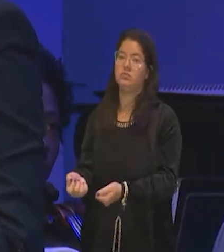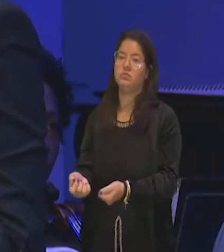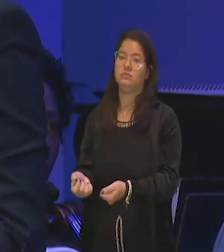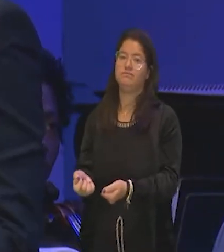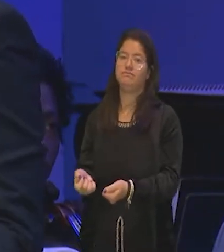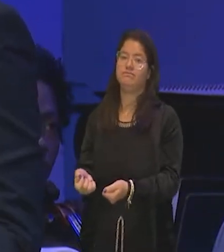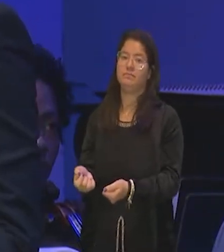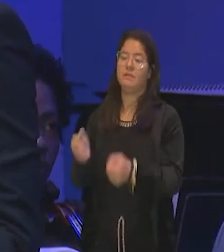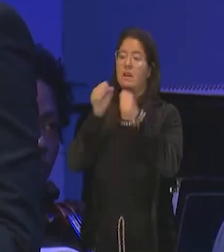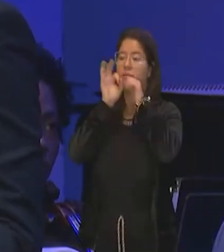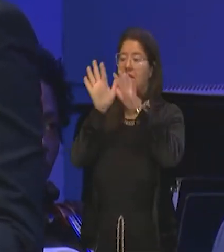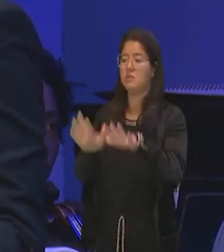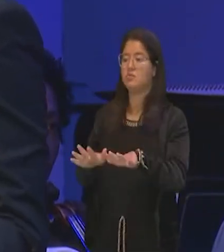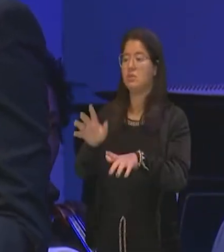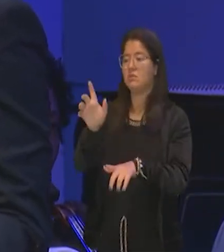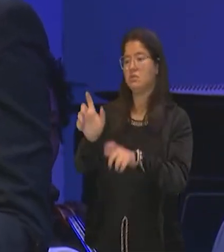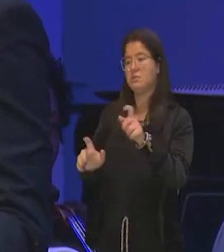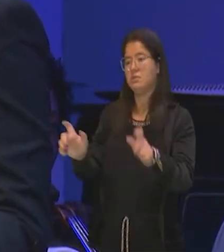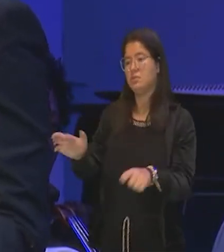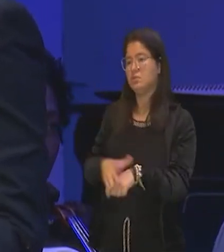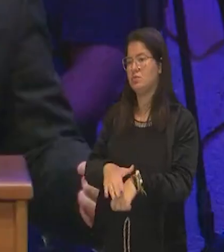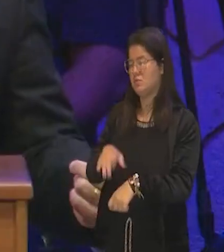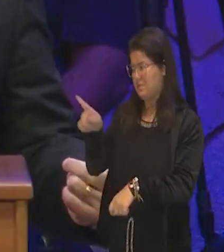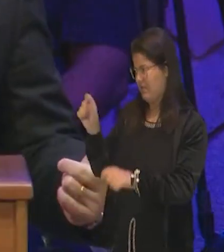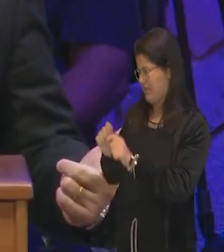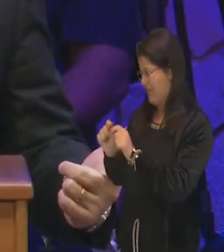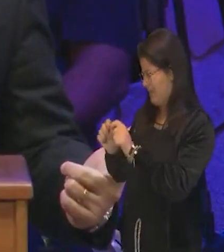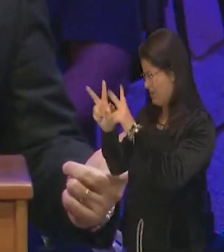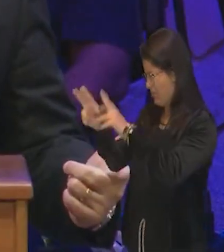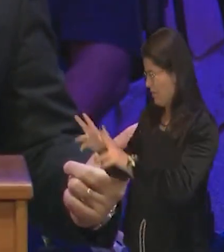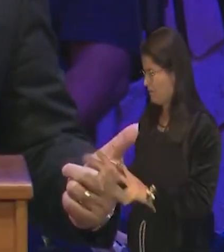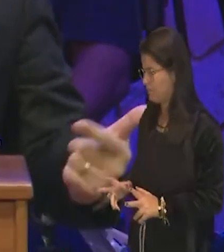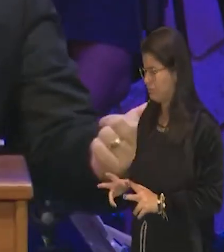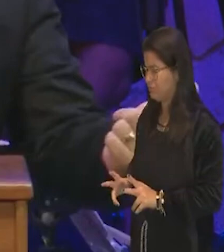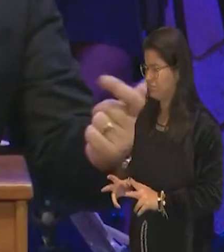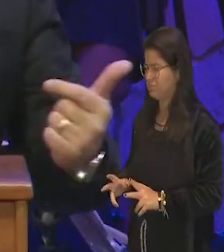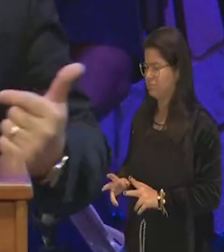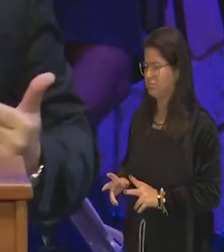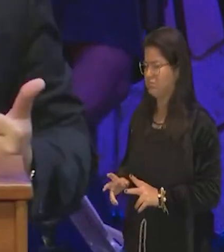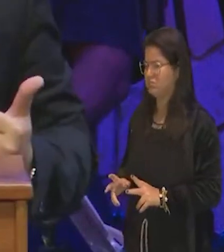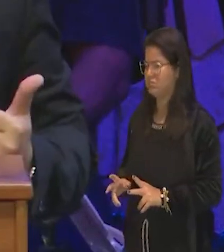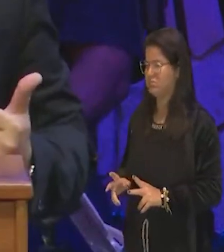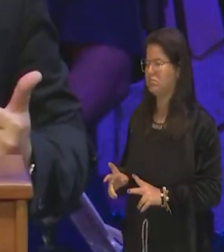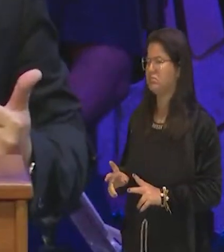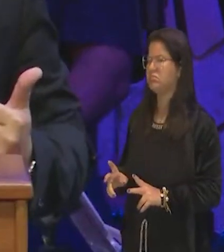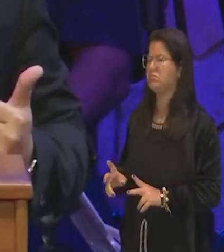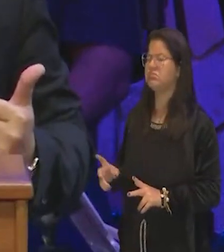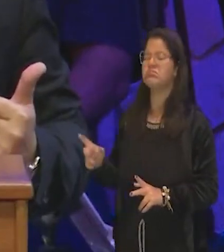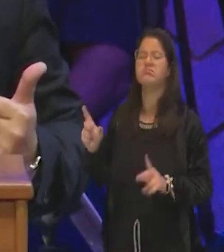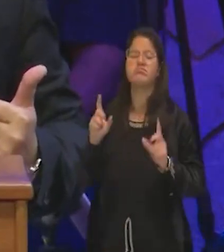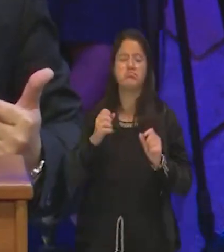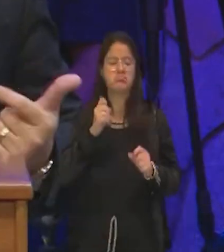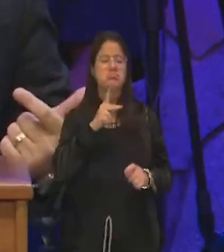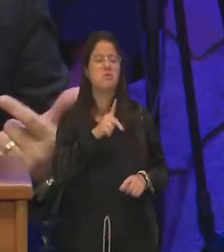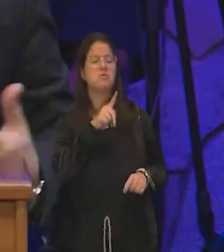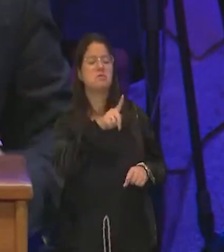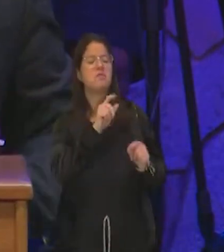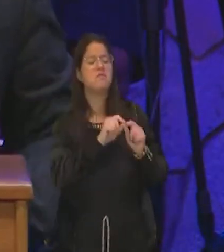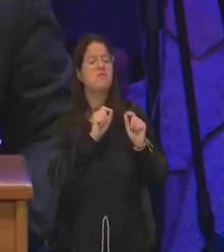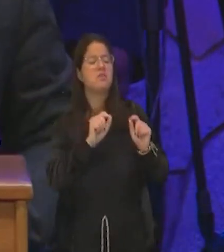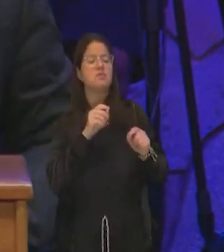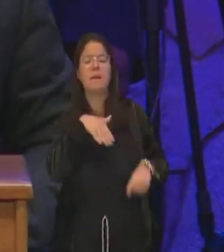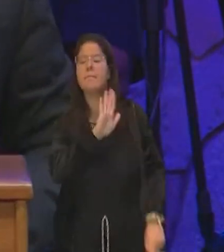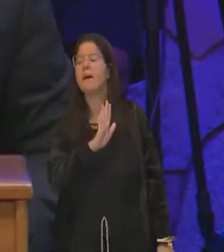doente. Você faz isso? Faço. E o que mais você faz? Além